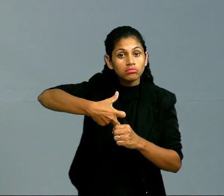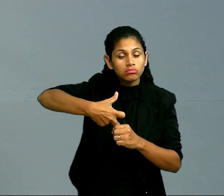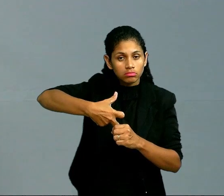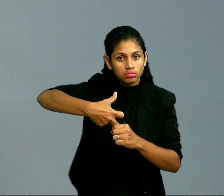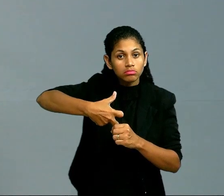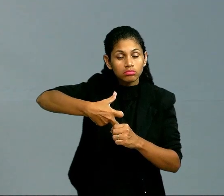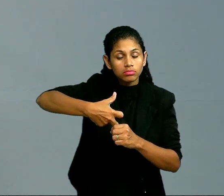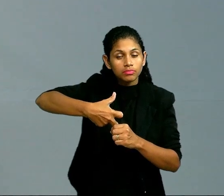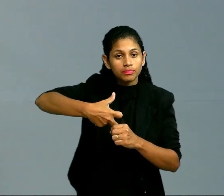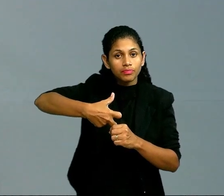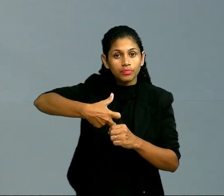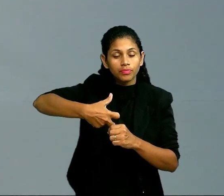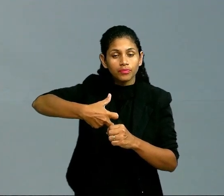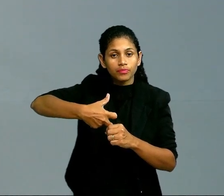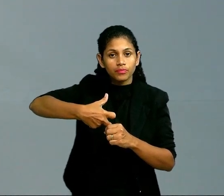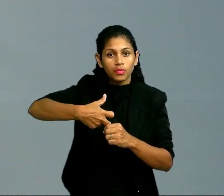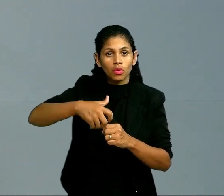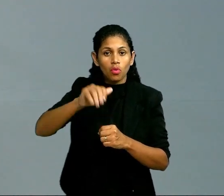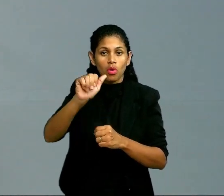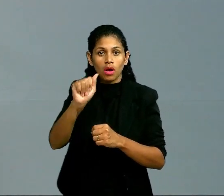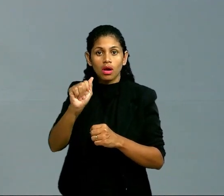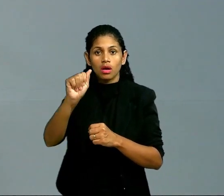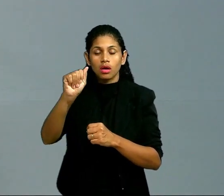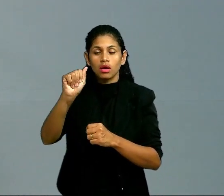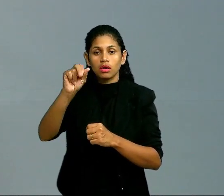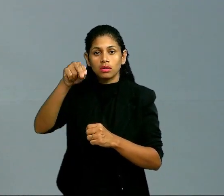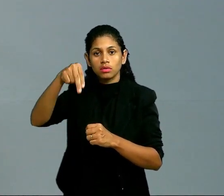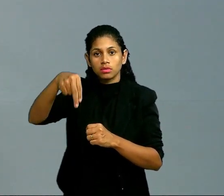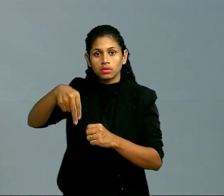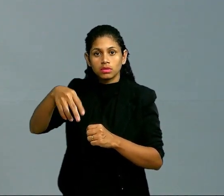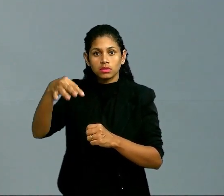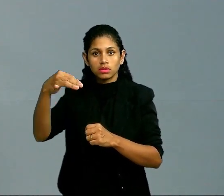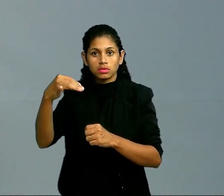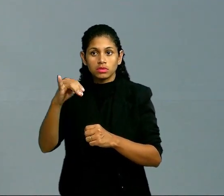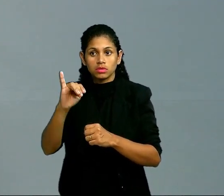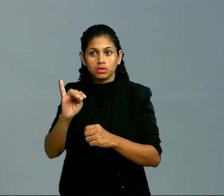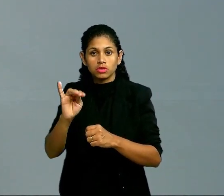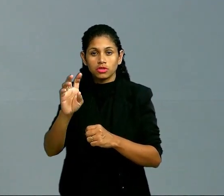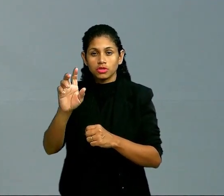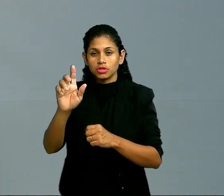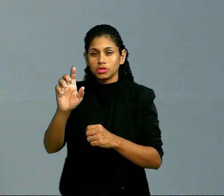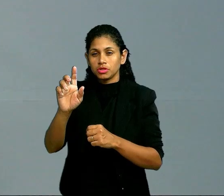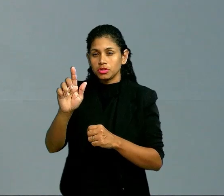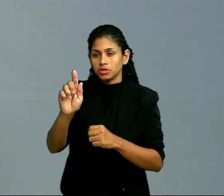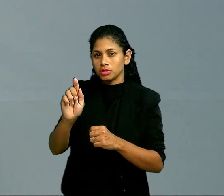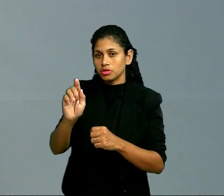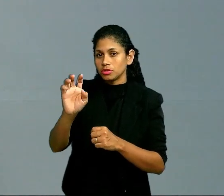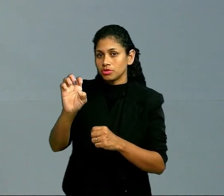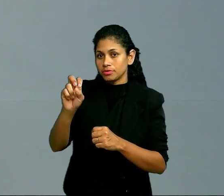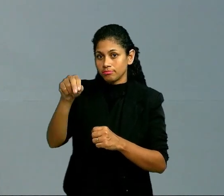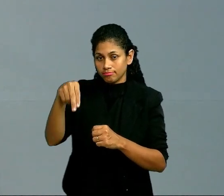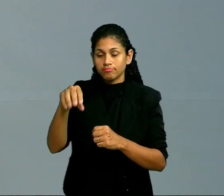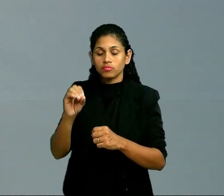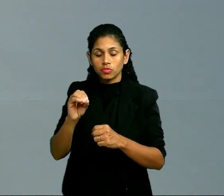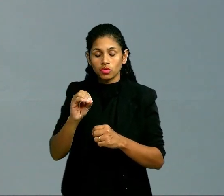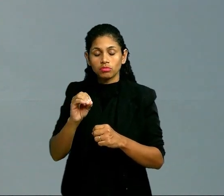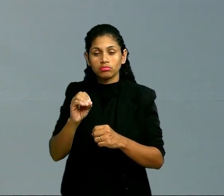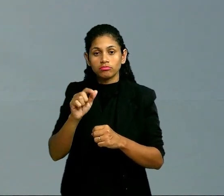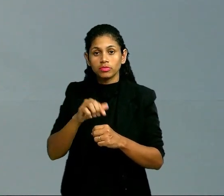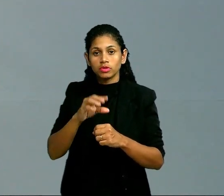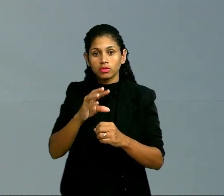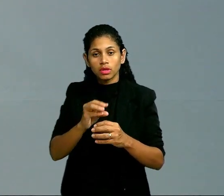proteína do antígeno que eu quero produzir, tá? Então, esse vírus seguro, ele faz a função de carregar